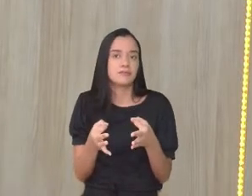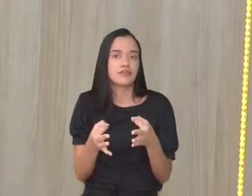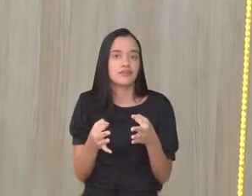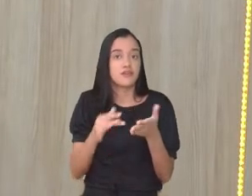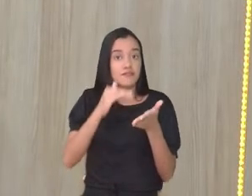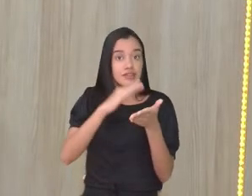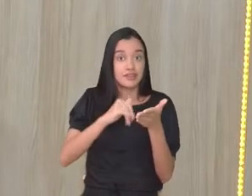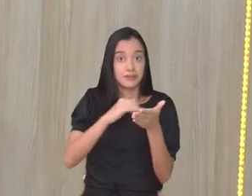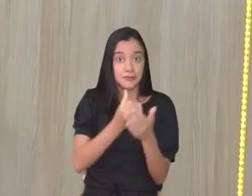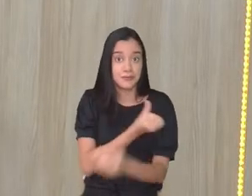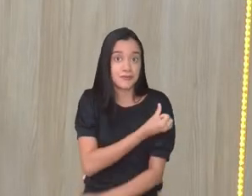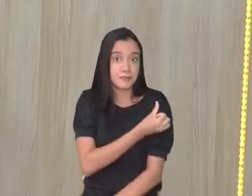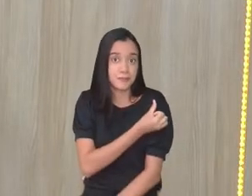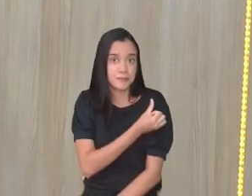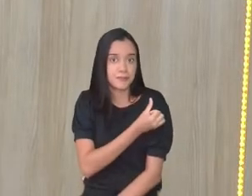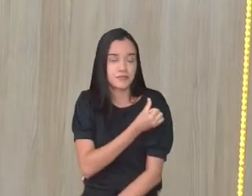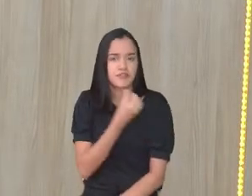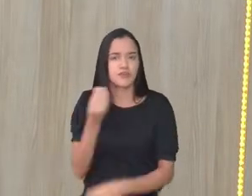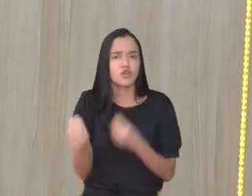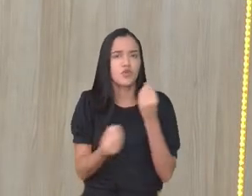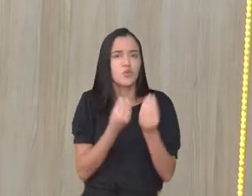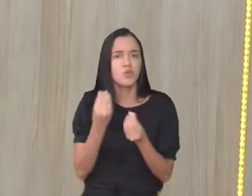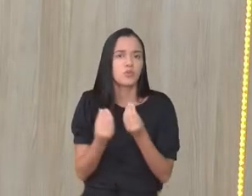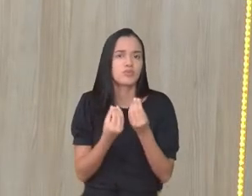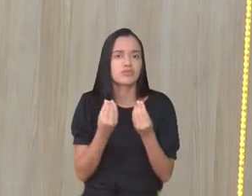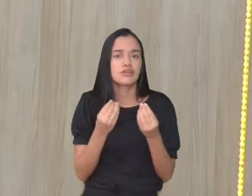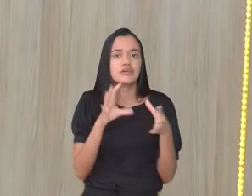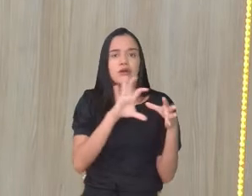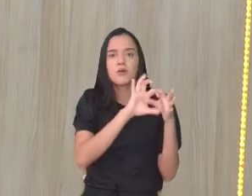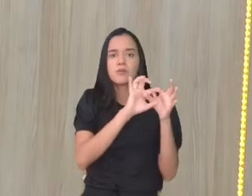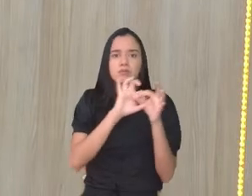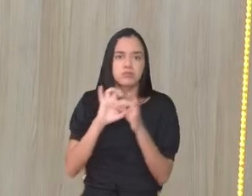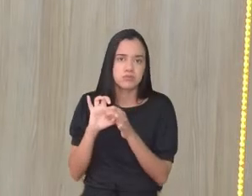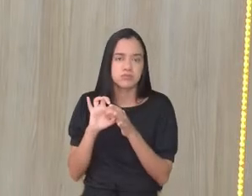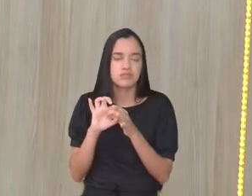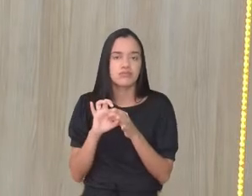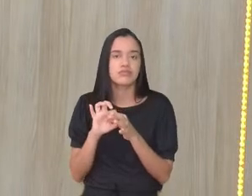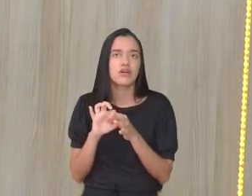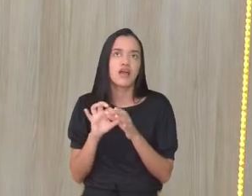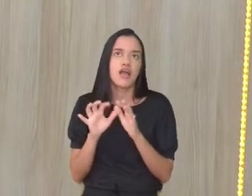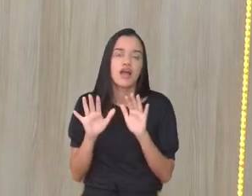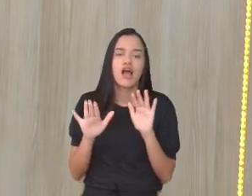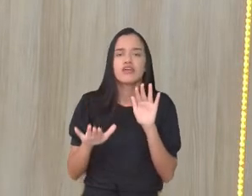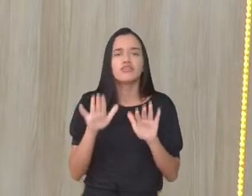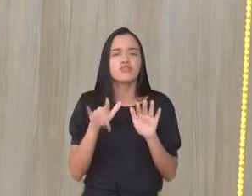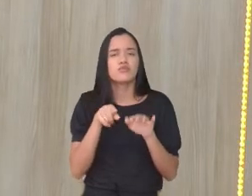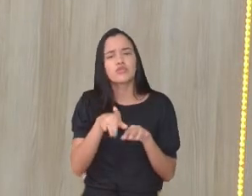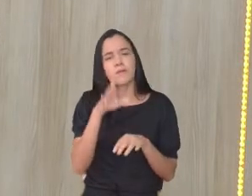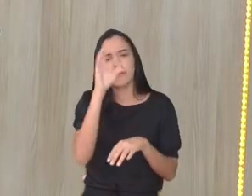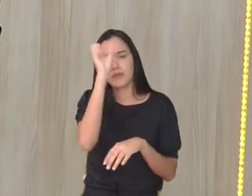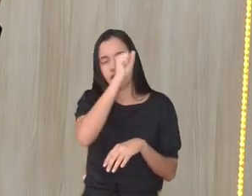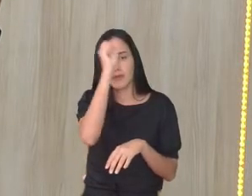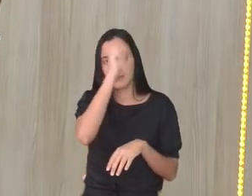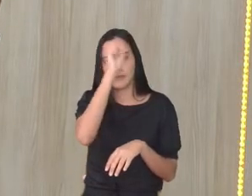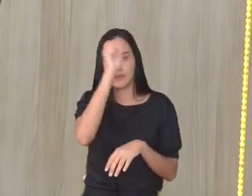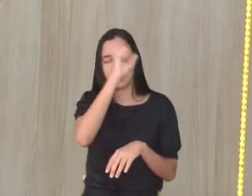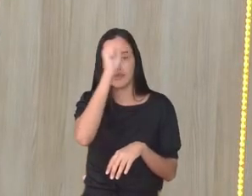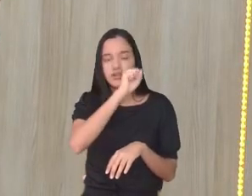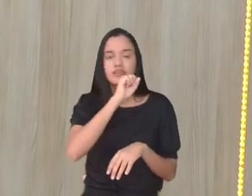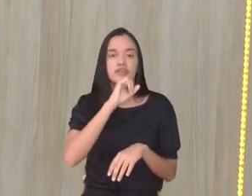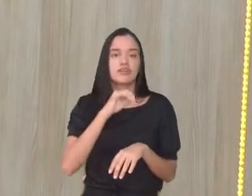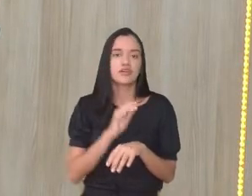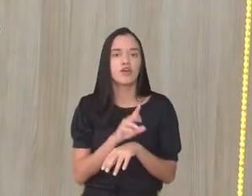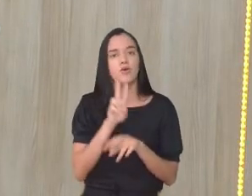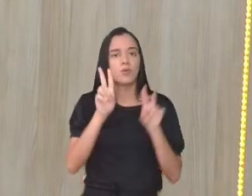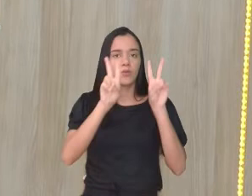lá no sexto ano. Então, veja como tudo está interligado, certo? Às vezes você pode aprender, né, um